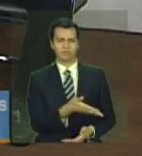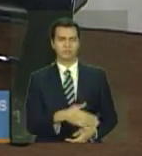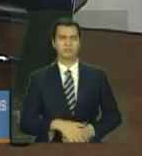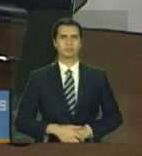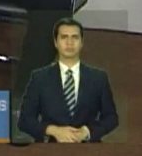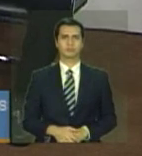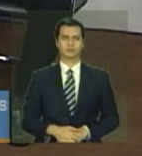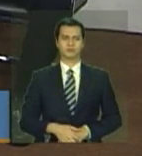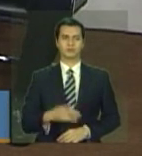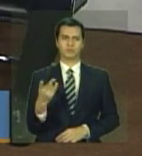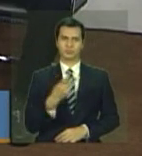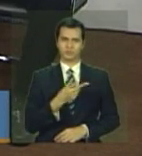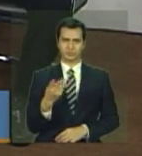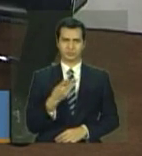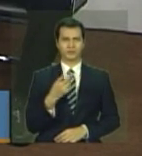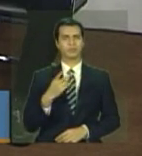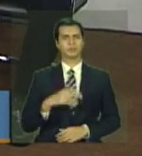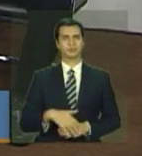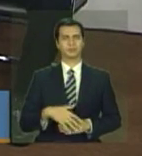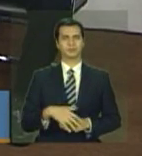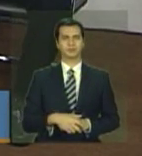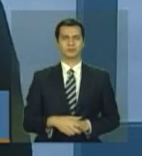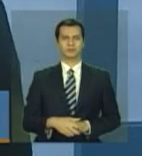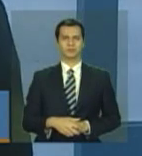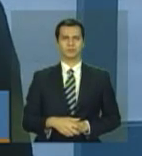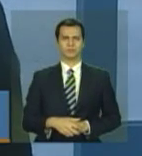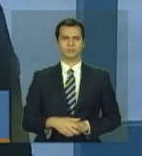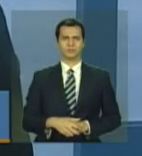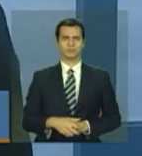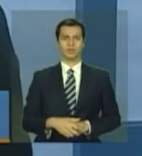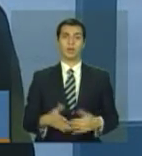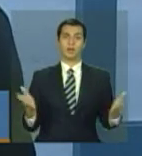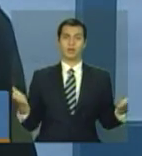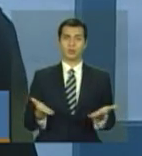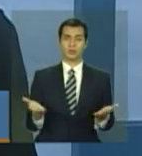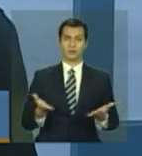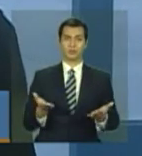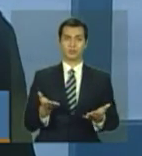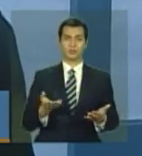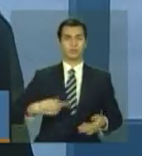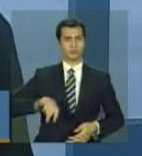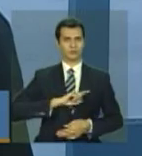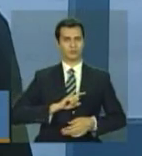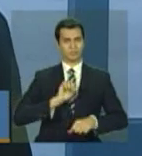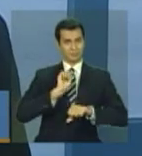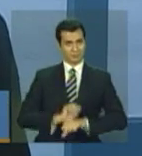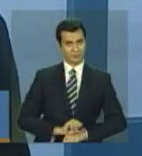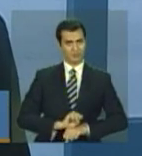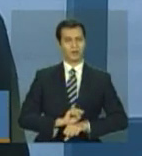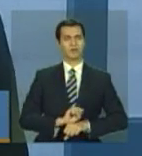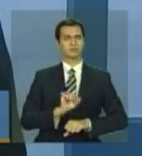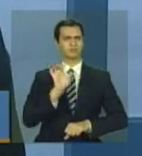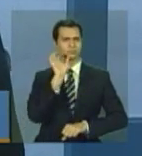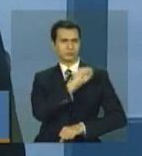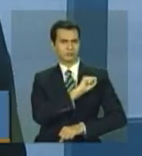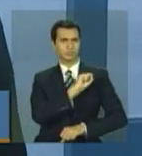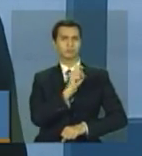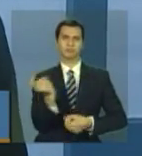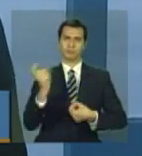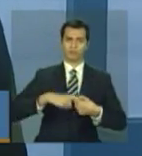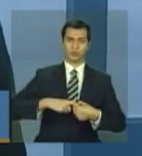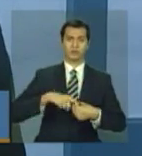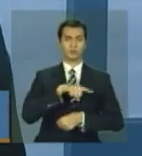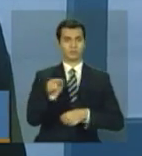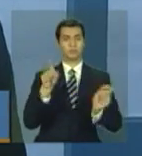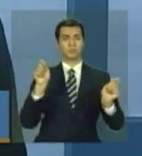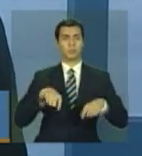do MDS. Obrigada pela participação nesse primeiro bloco com a gente. Nós que agradecemos. Bom, a gente vai então a um breve intervalo, só lembrando que você pode